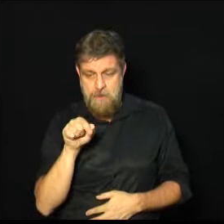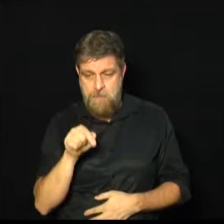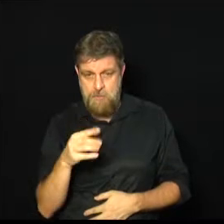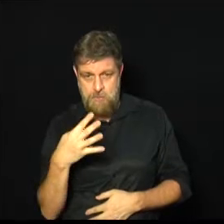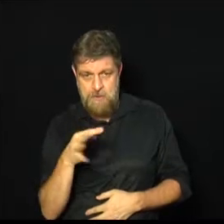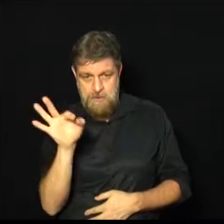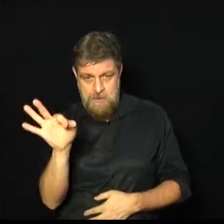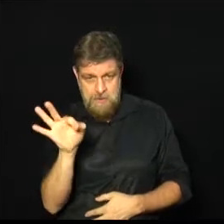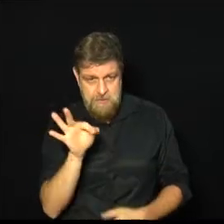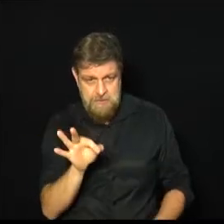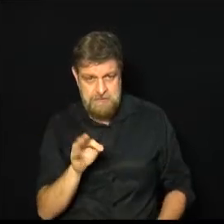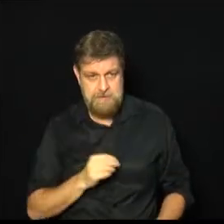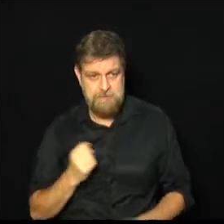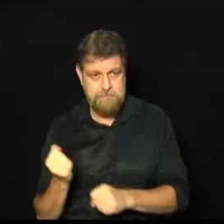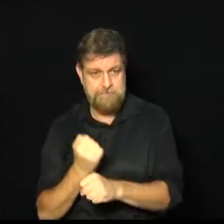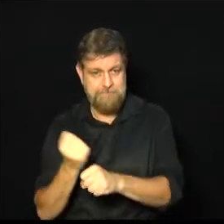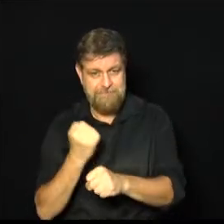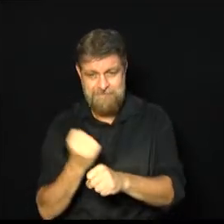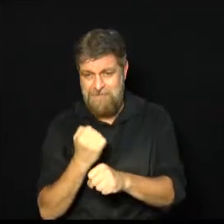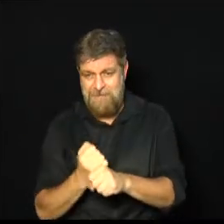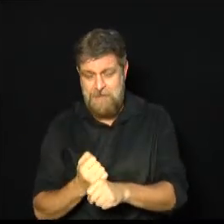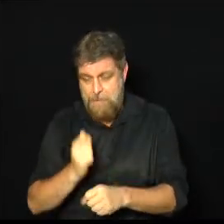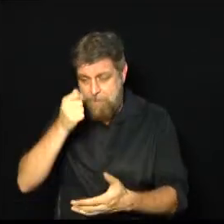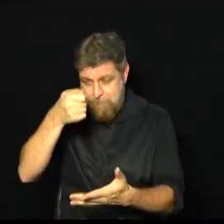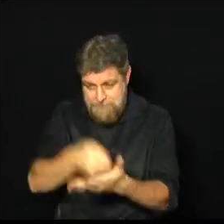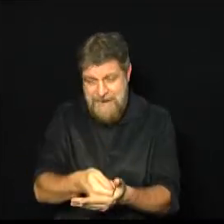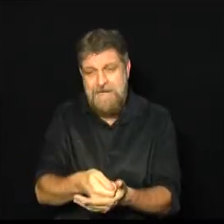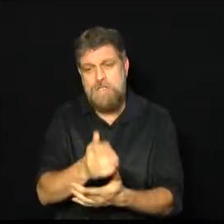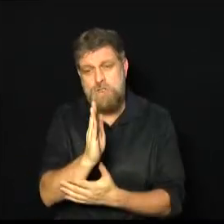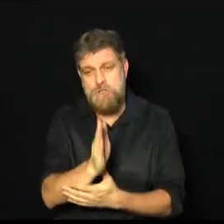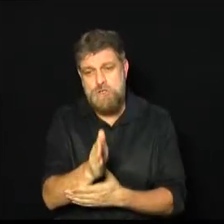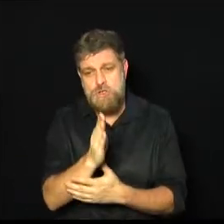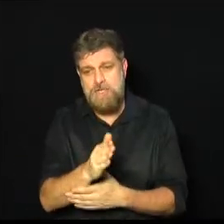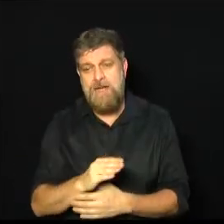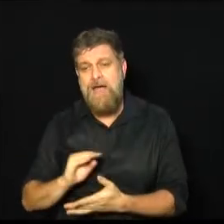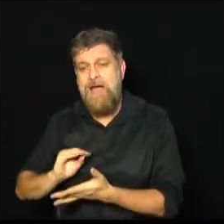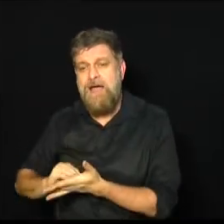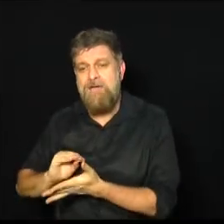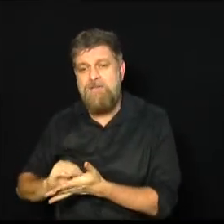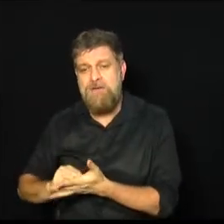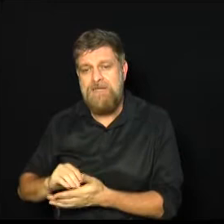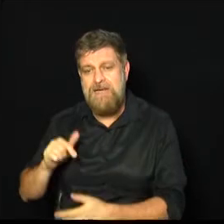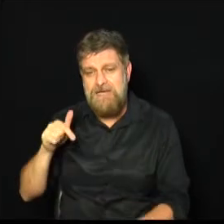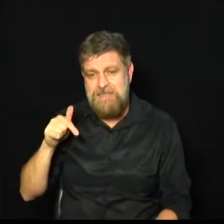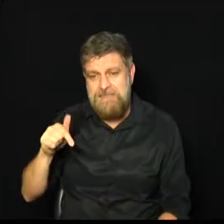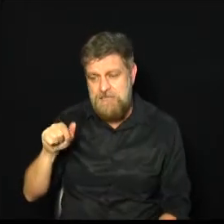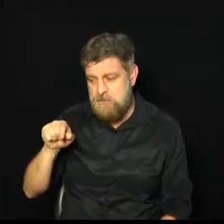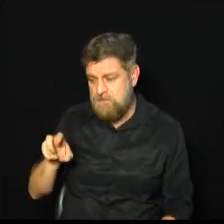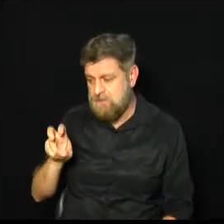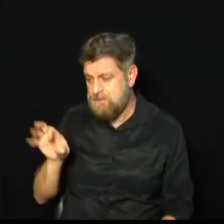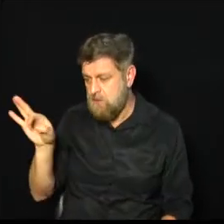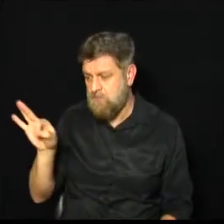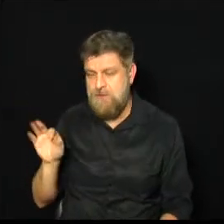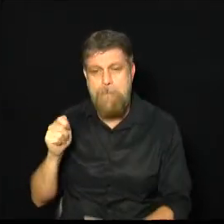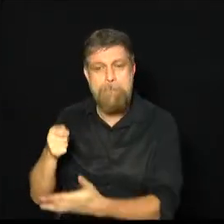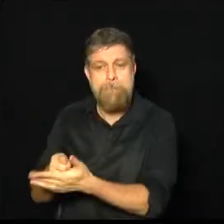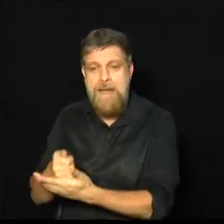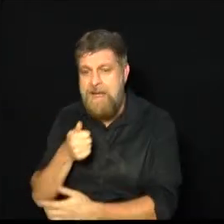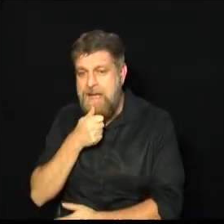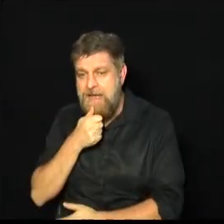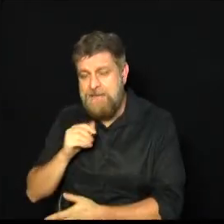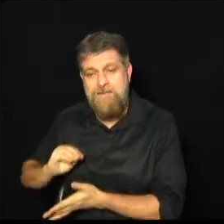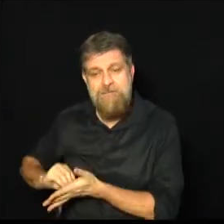92,4% da obra 100% paga, né? E falta, então, 7,5% para ser paga ainda.